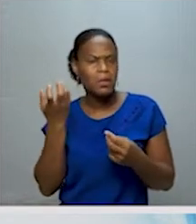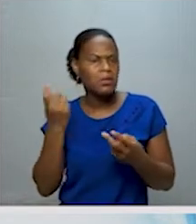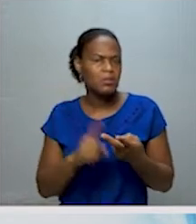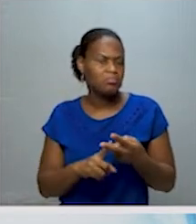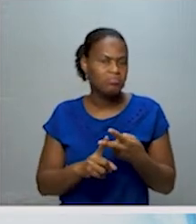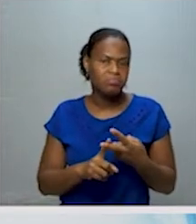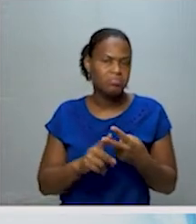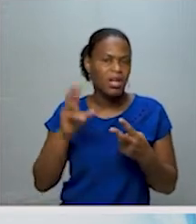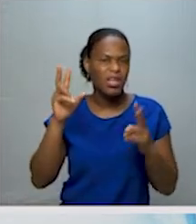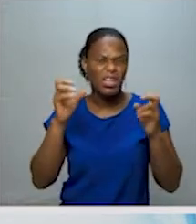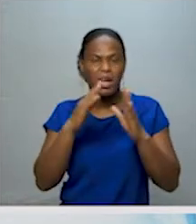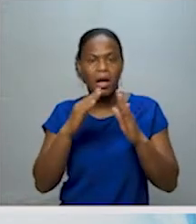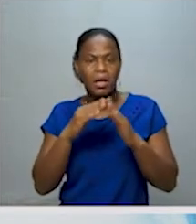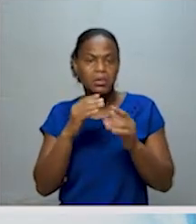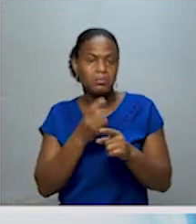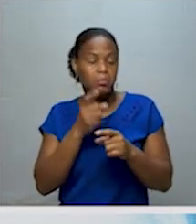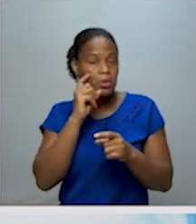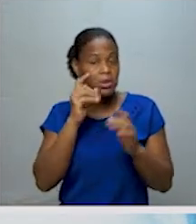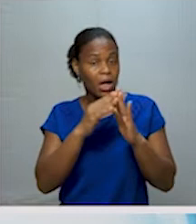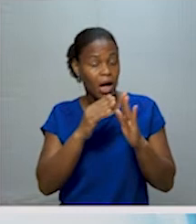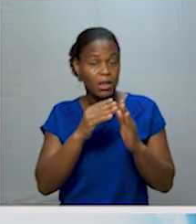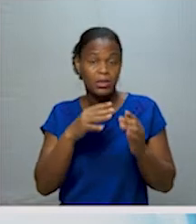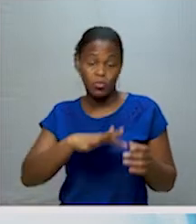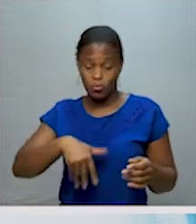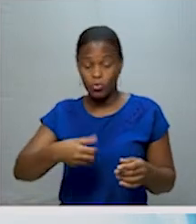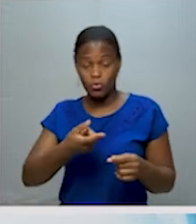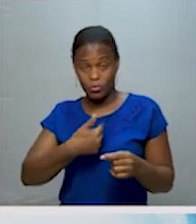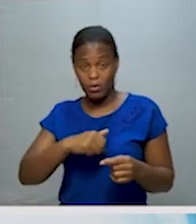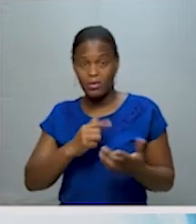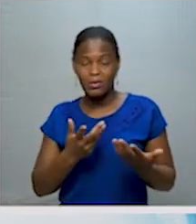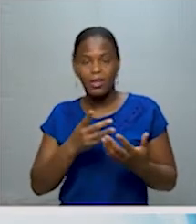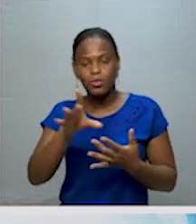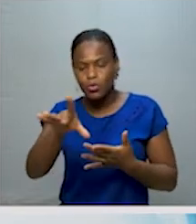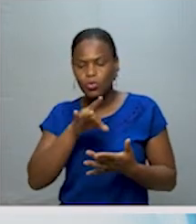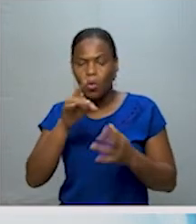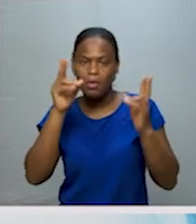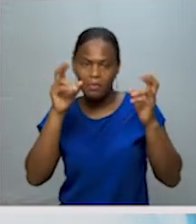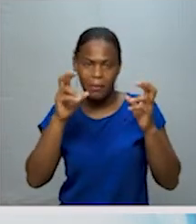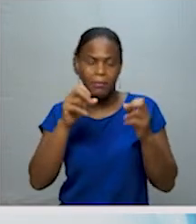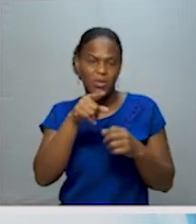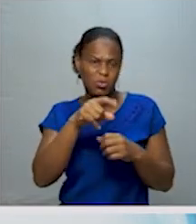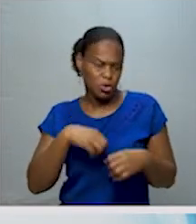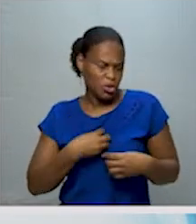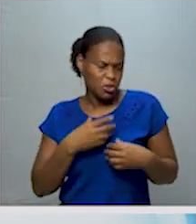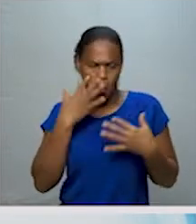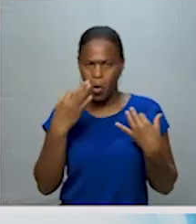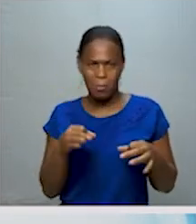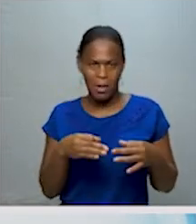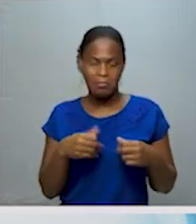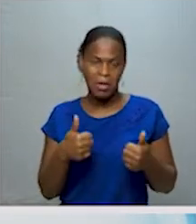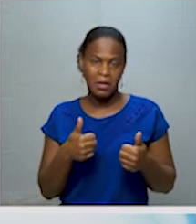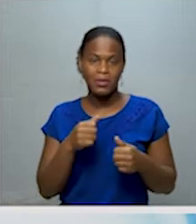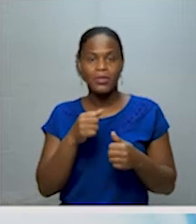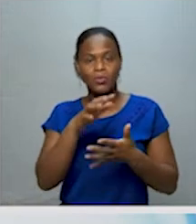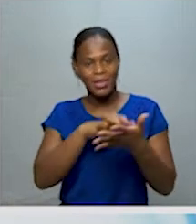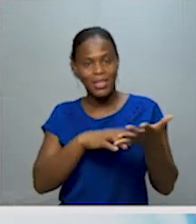ambiente, da questão da nossa casa comum, proteger a nossa casa comum, etc. Então, escolham um tema que vocês sintam à vontade, façam um